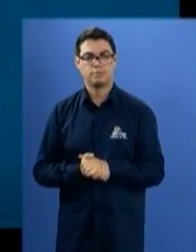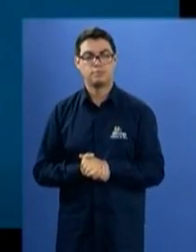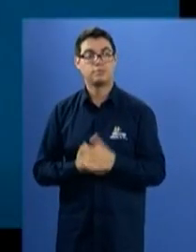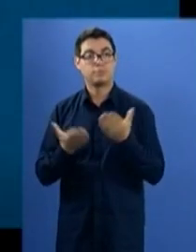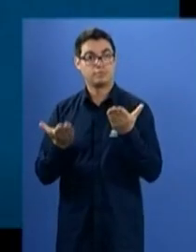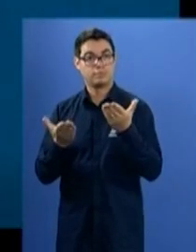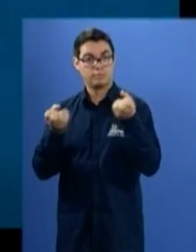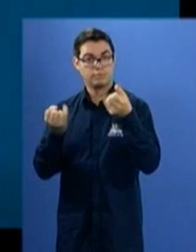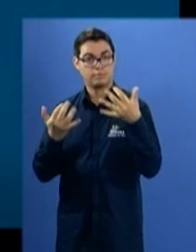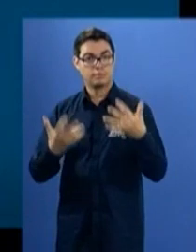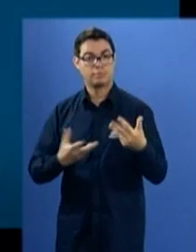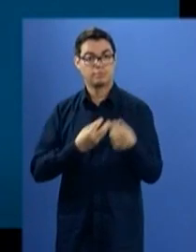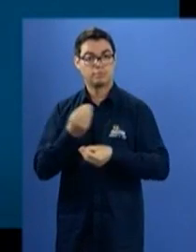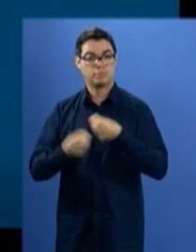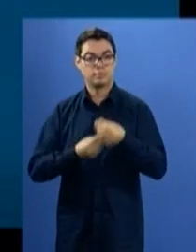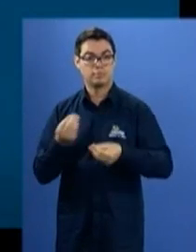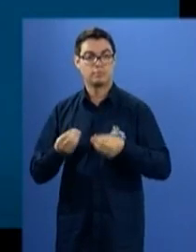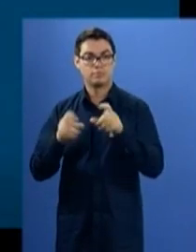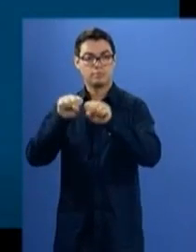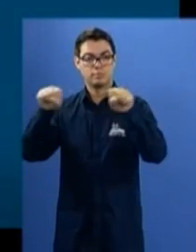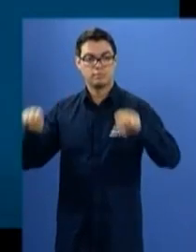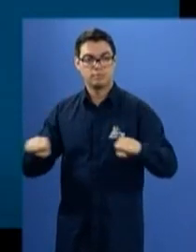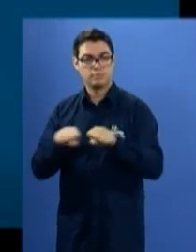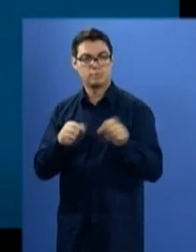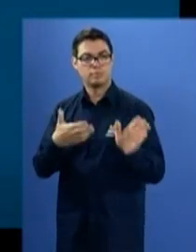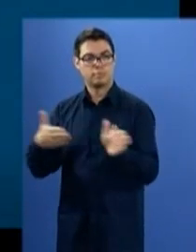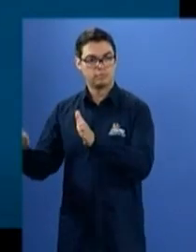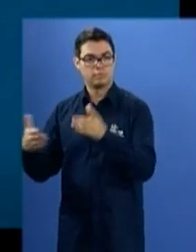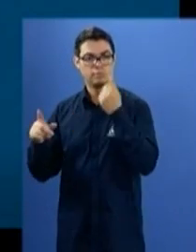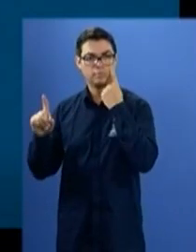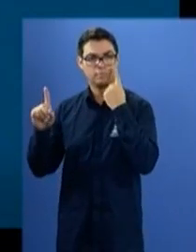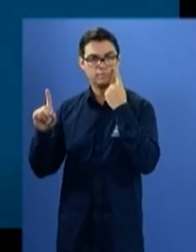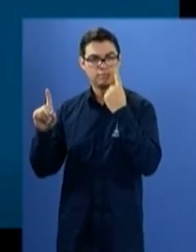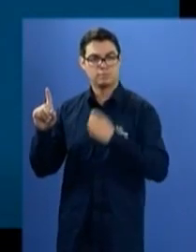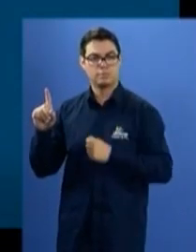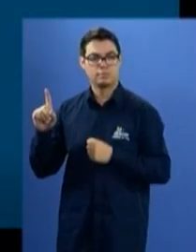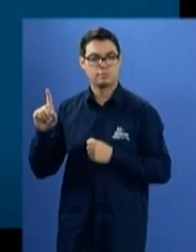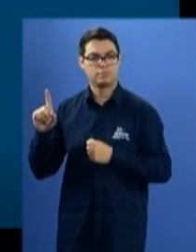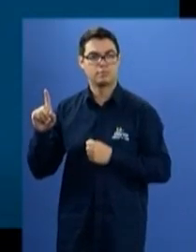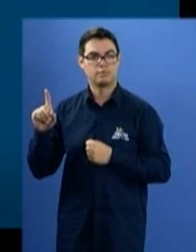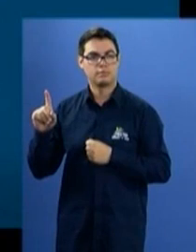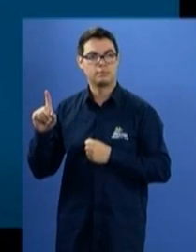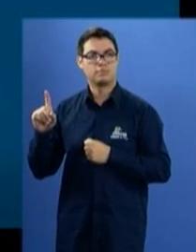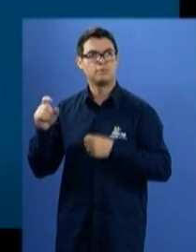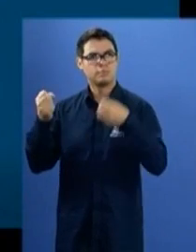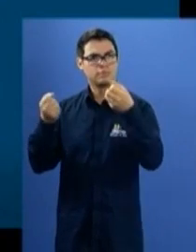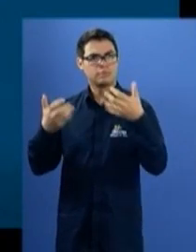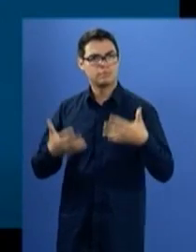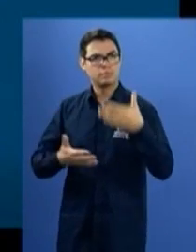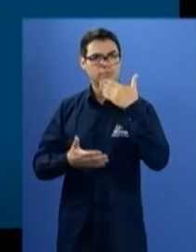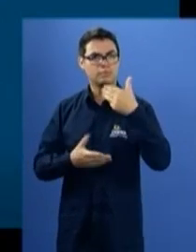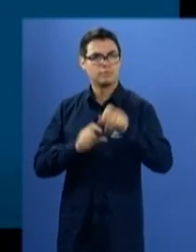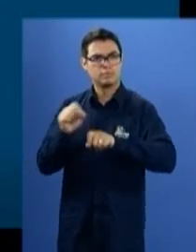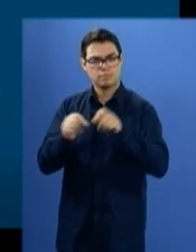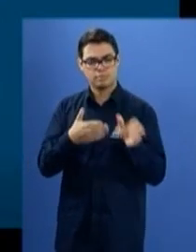Aqui falaremos sobre sistemas de produção, onde abriremos um pouco mais a questão